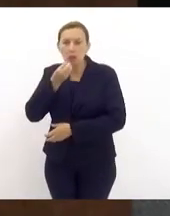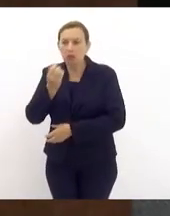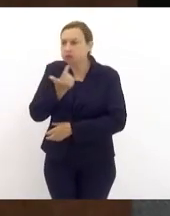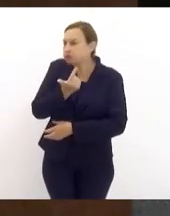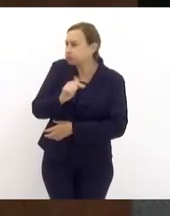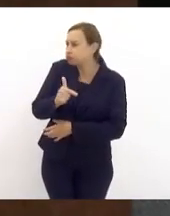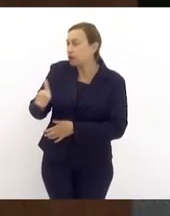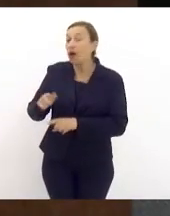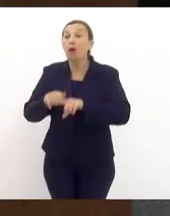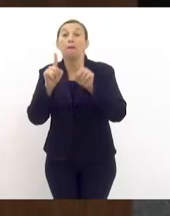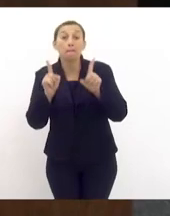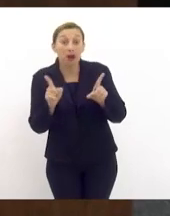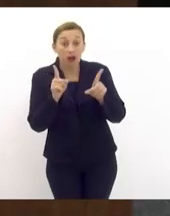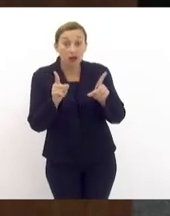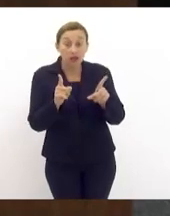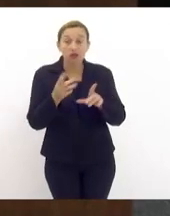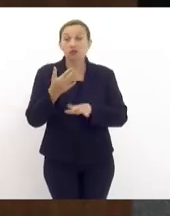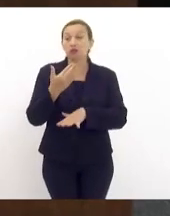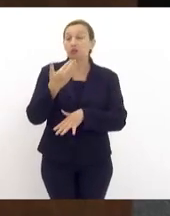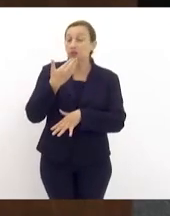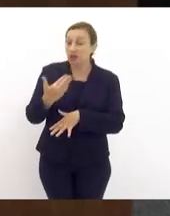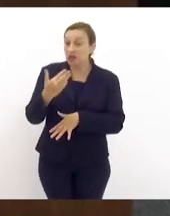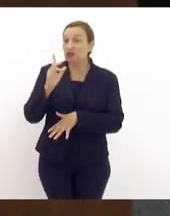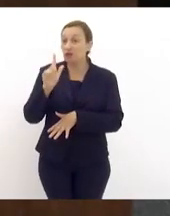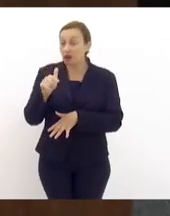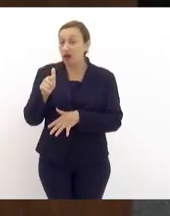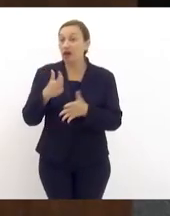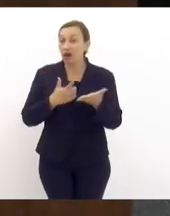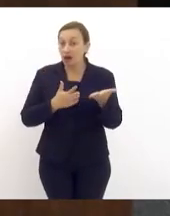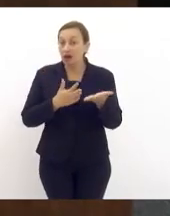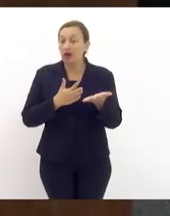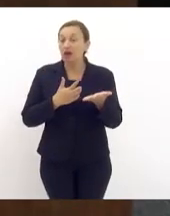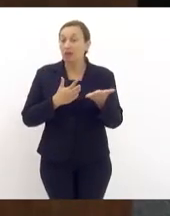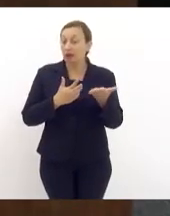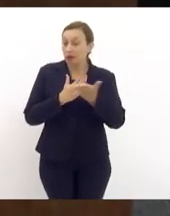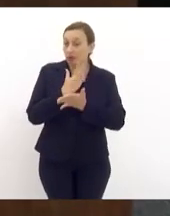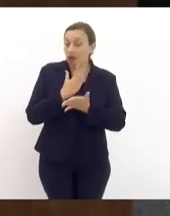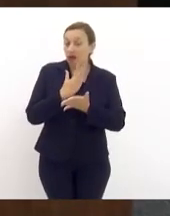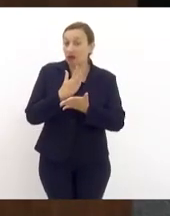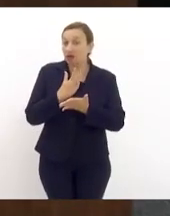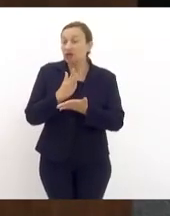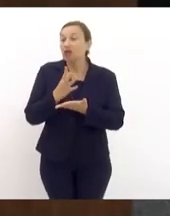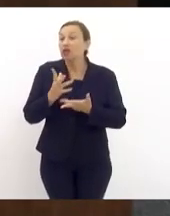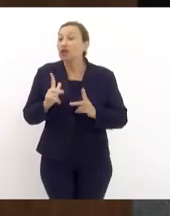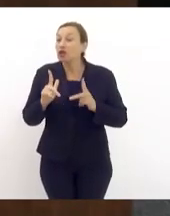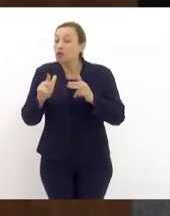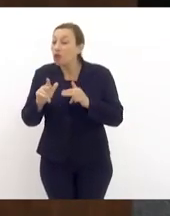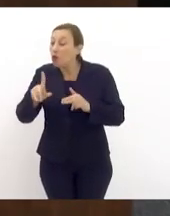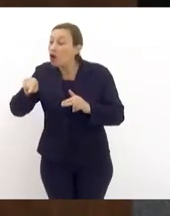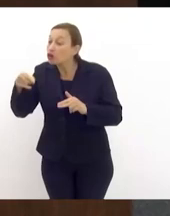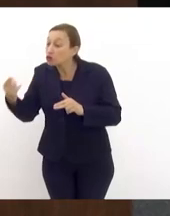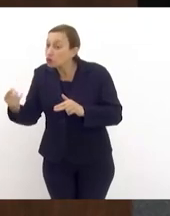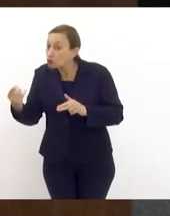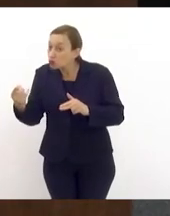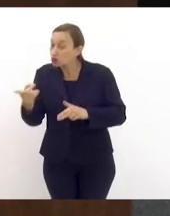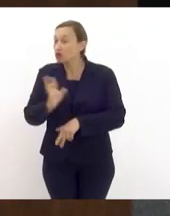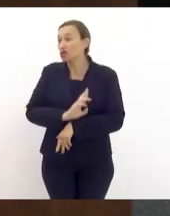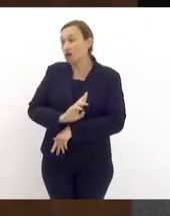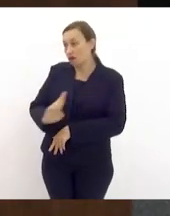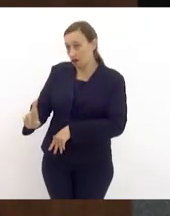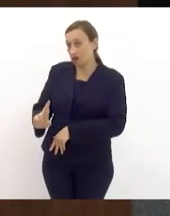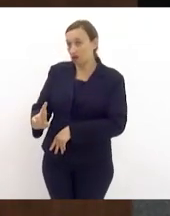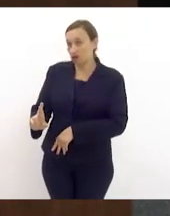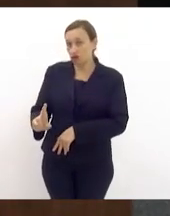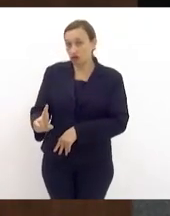oportunidade, mas o nosso parecer é um parecer favorável. Assim como outras denominações